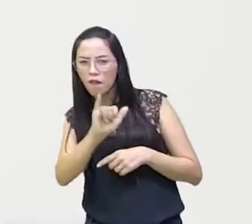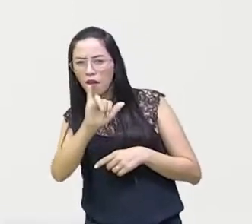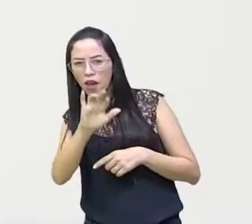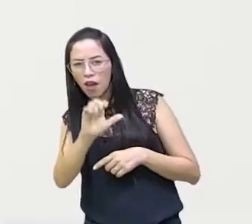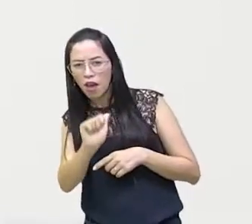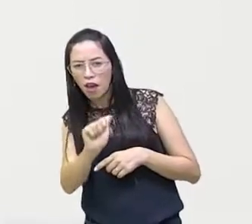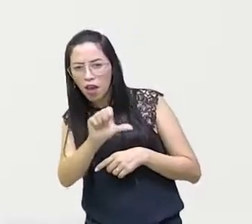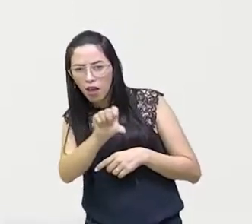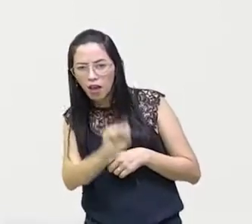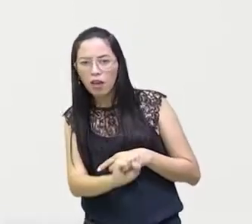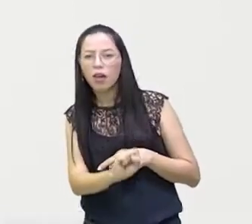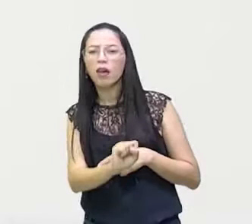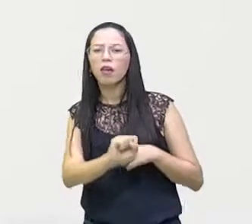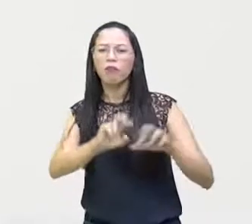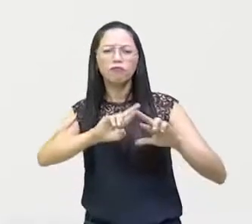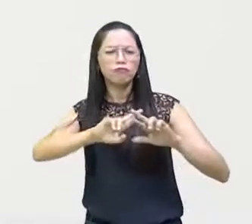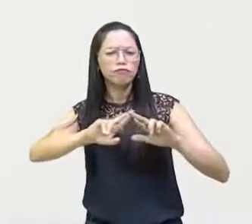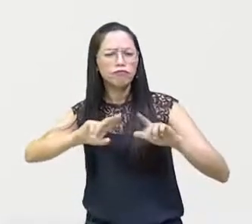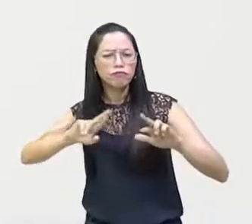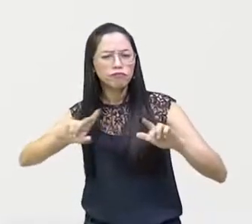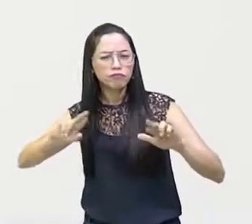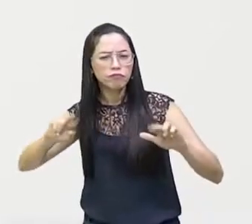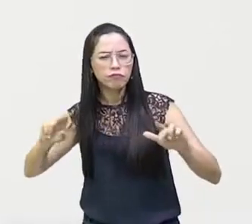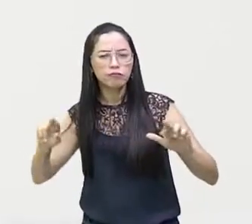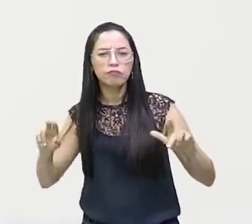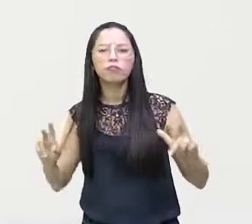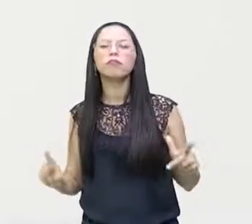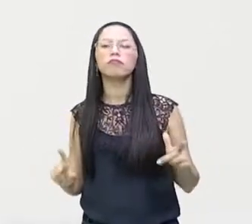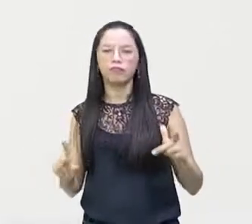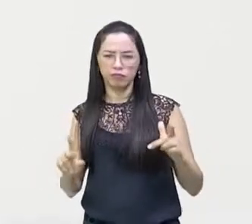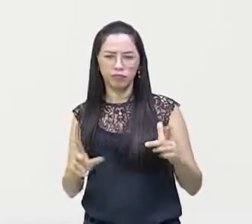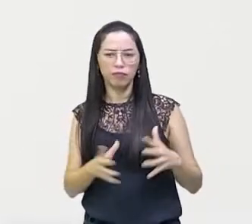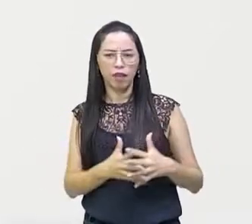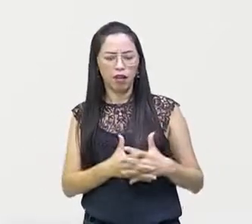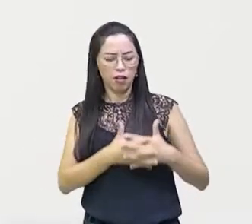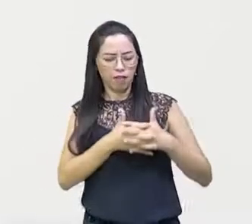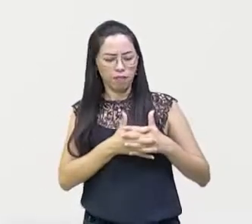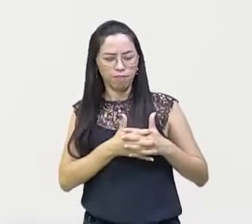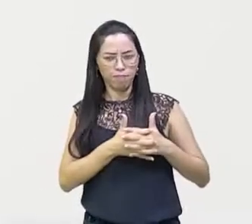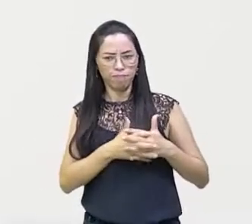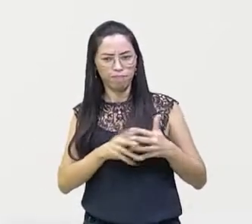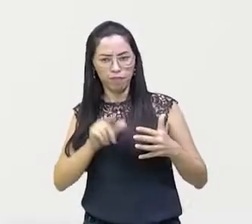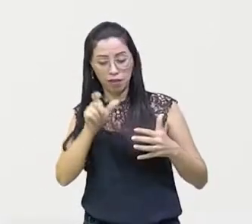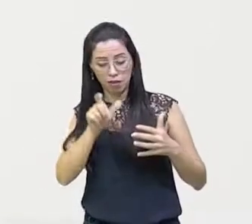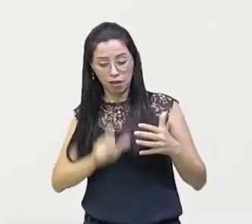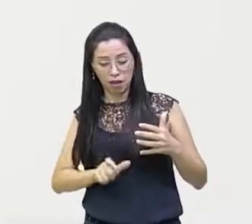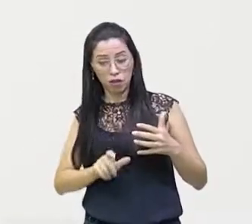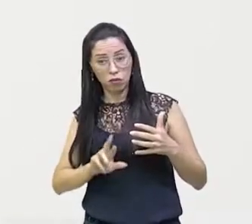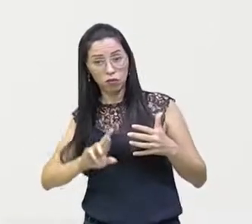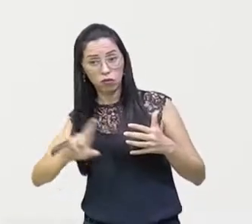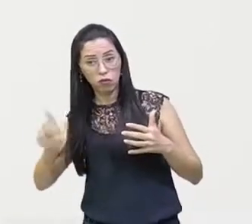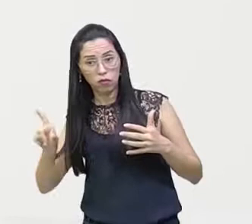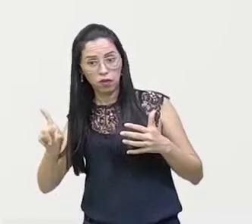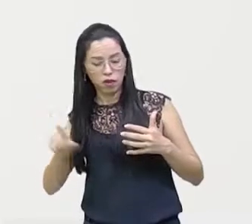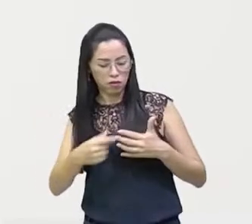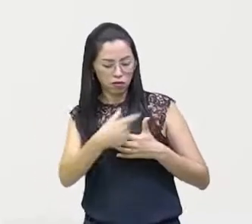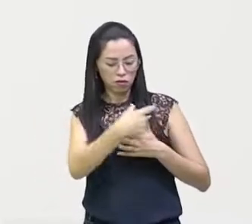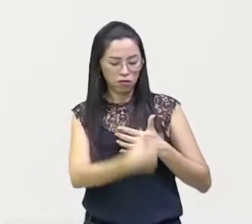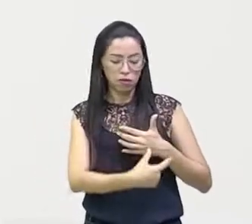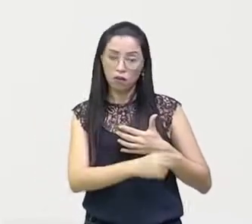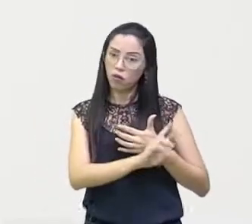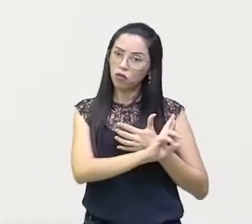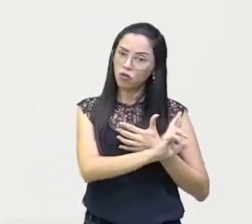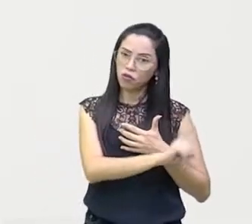marginal esquerda, artéria descendente anterior esquerda, ramo diagonal, ventrículo esquerdo. Então,